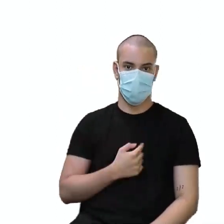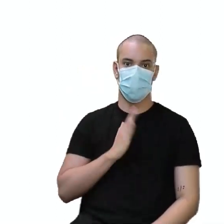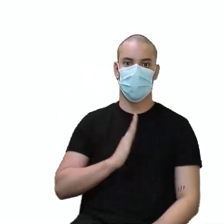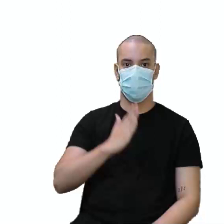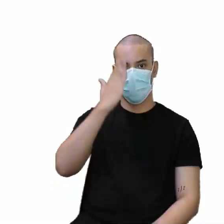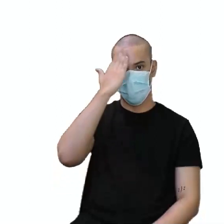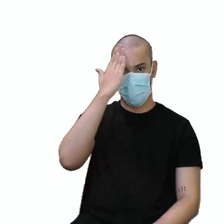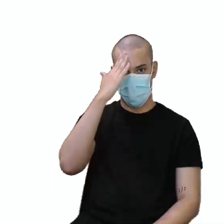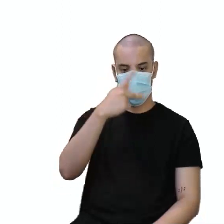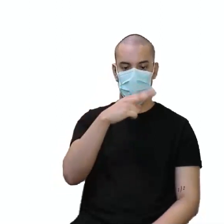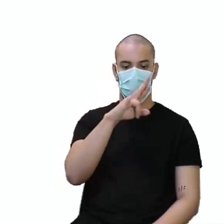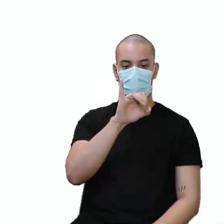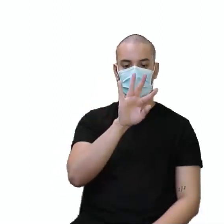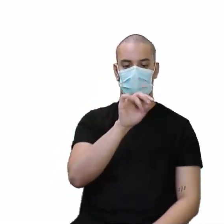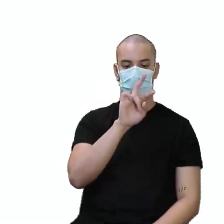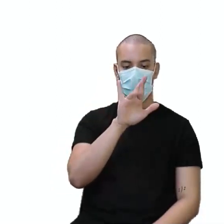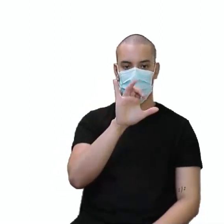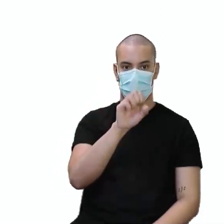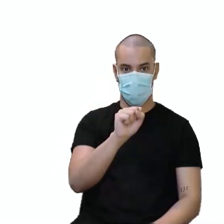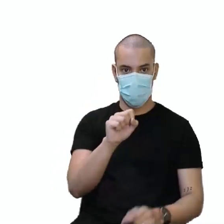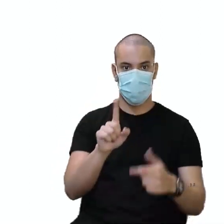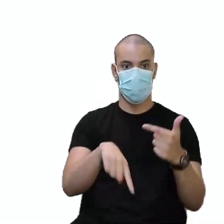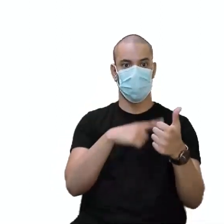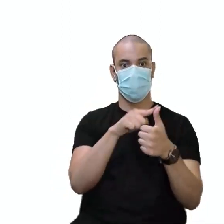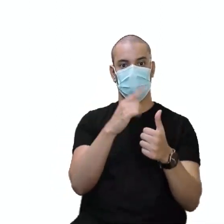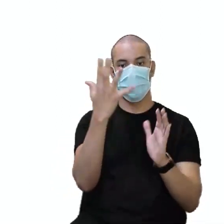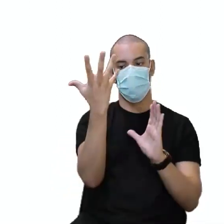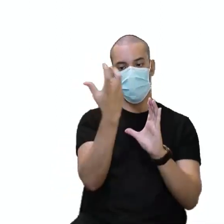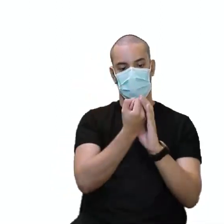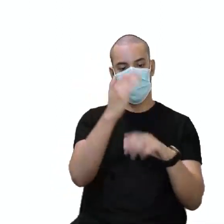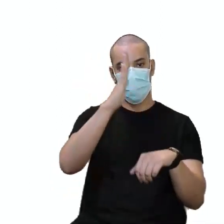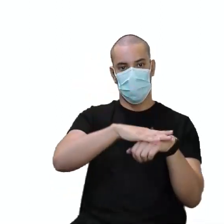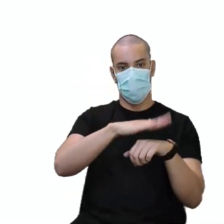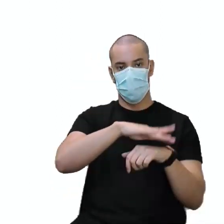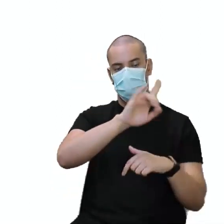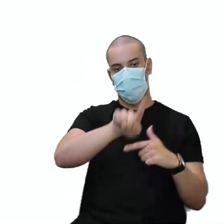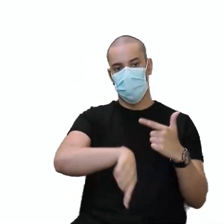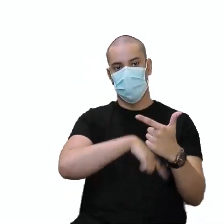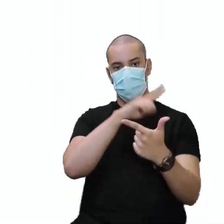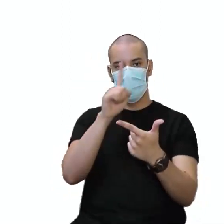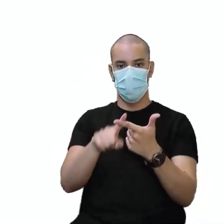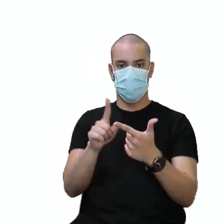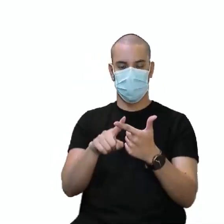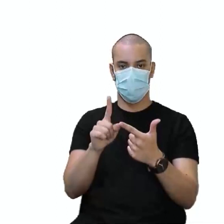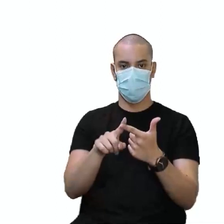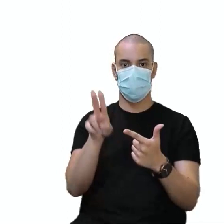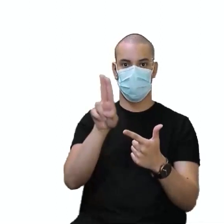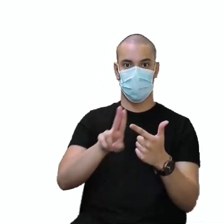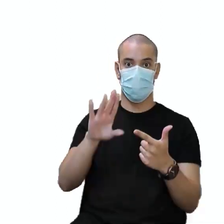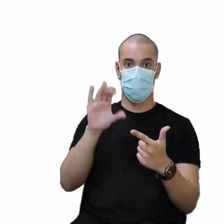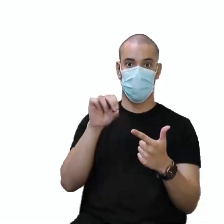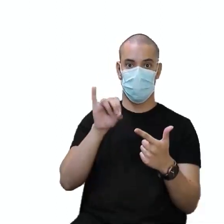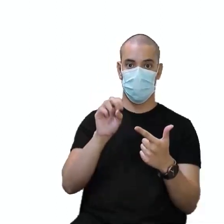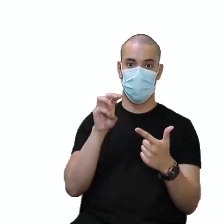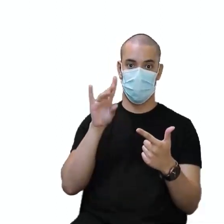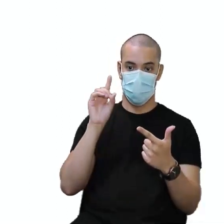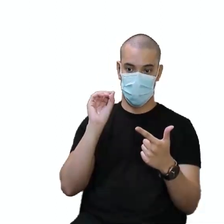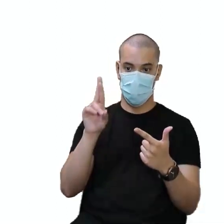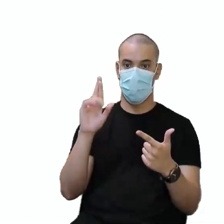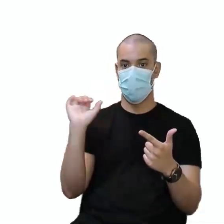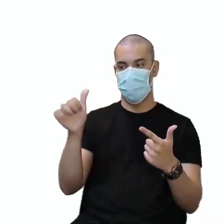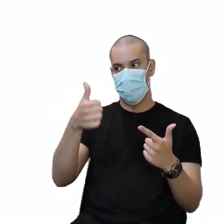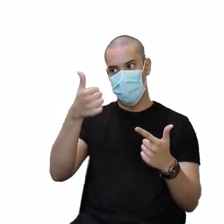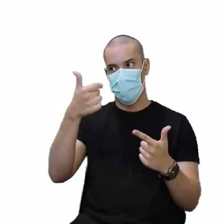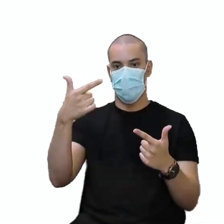identificamos produtores, que são os fotossintetizantes ou os autótrofos. Aí nós temos os consumidores de primeira, segunda,